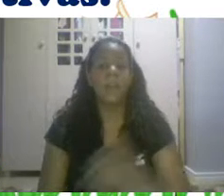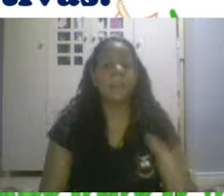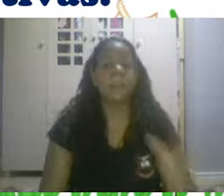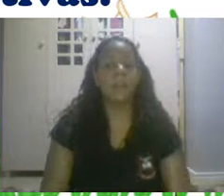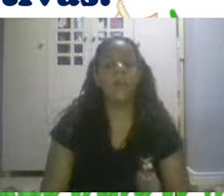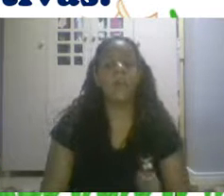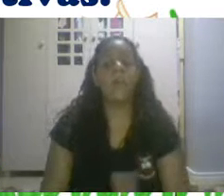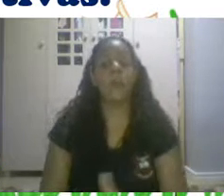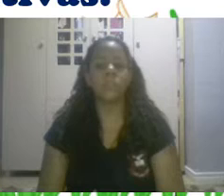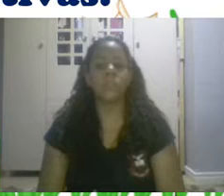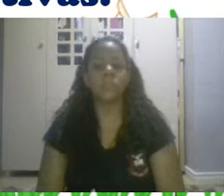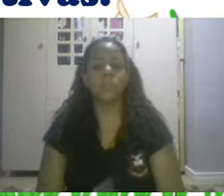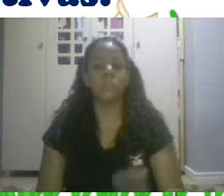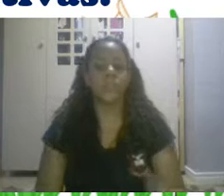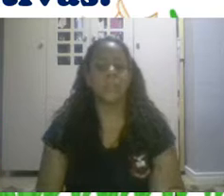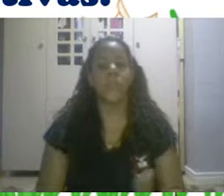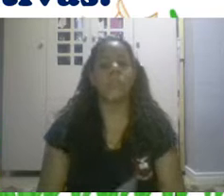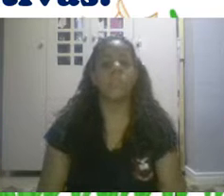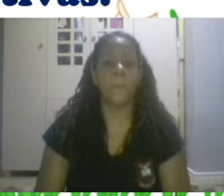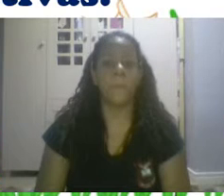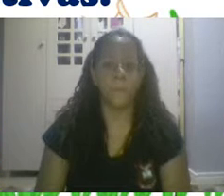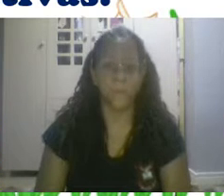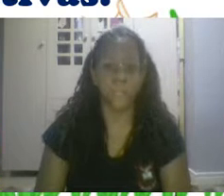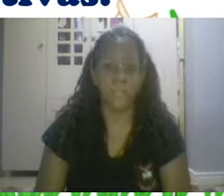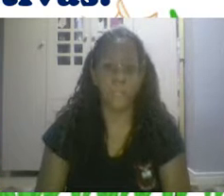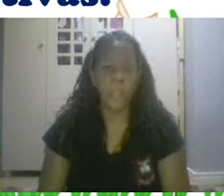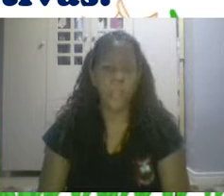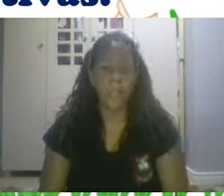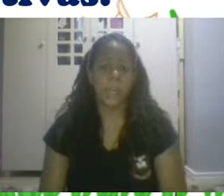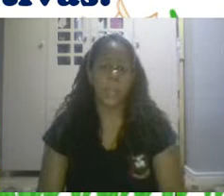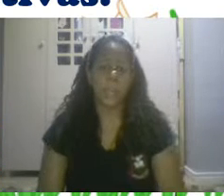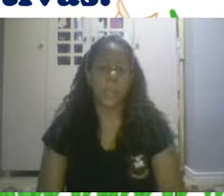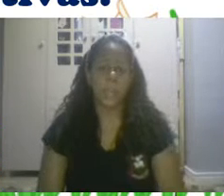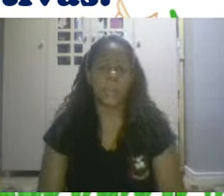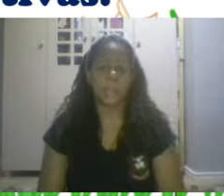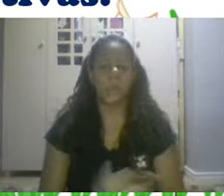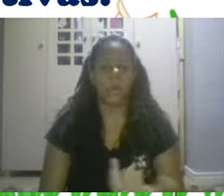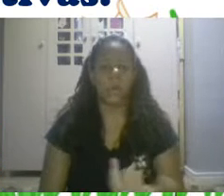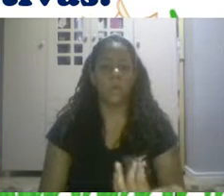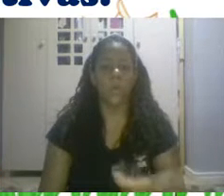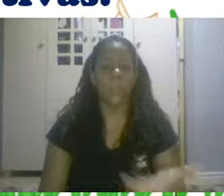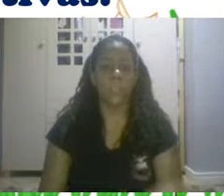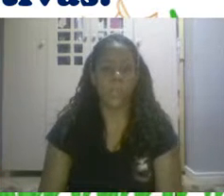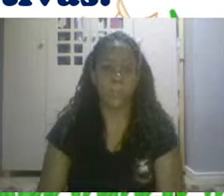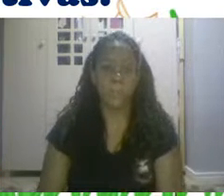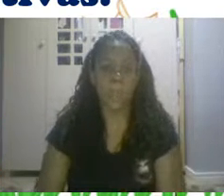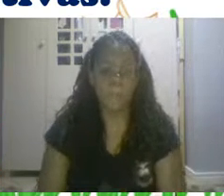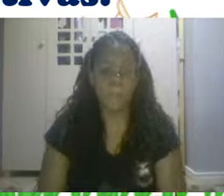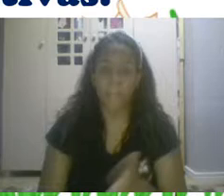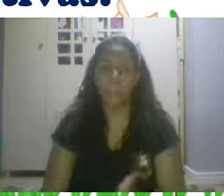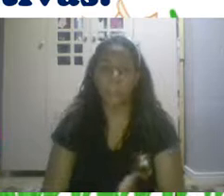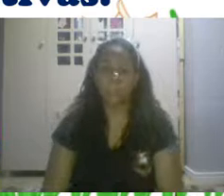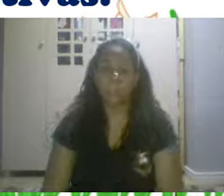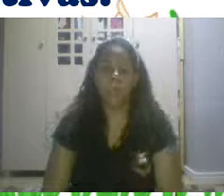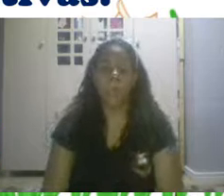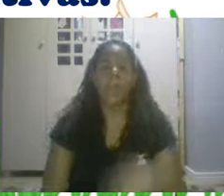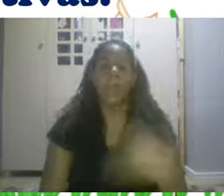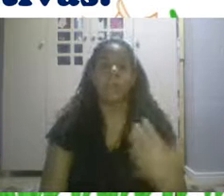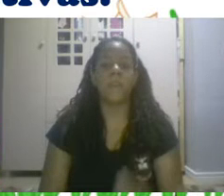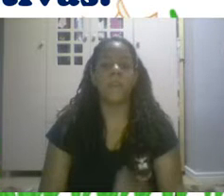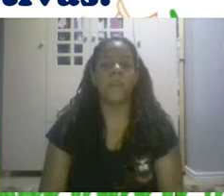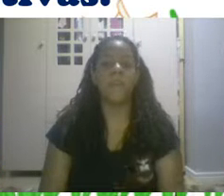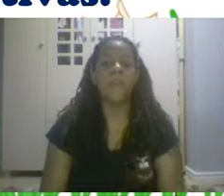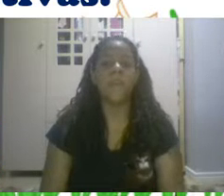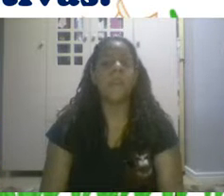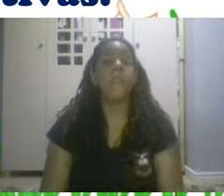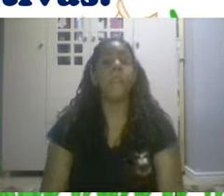assexuada não ocorre a junção das células reprodutivas, que isso acontece com a estrela do mar. A estrela do mar é um